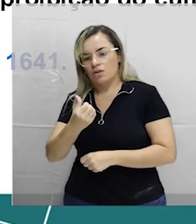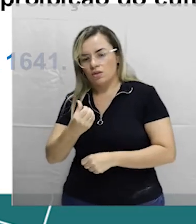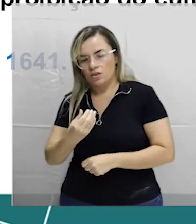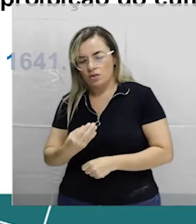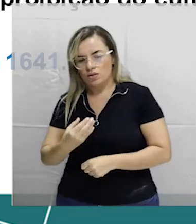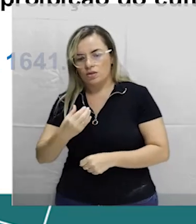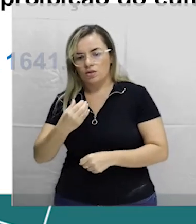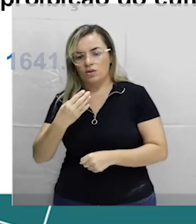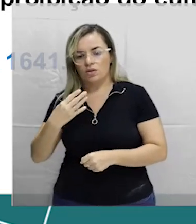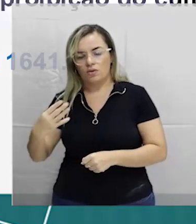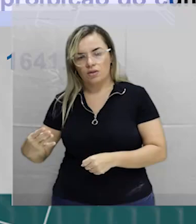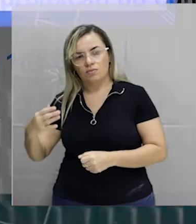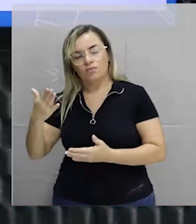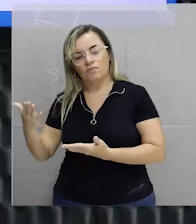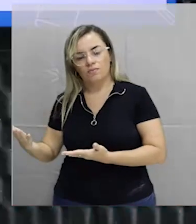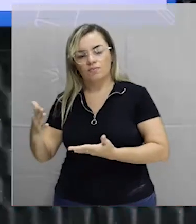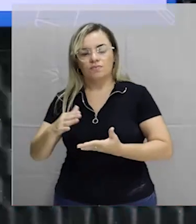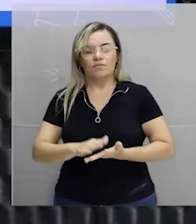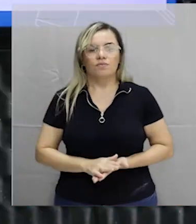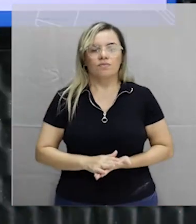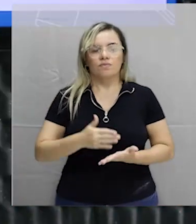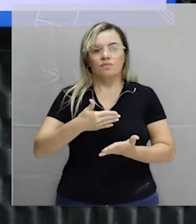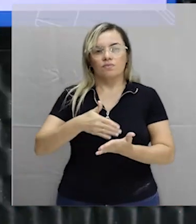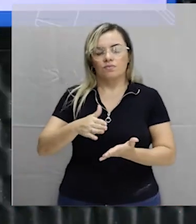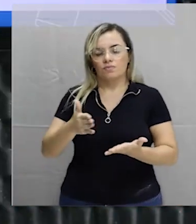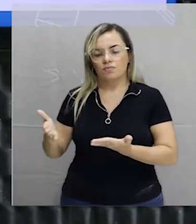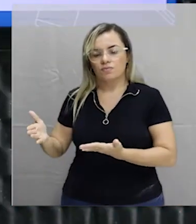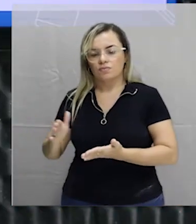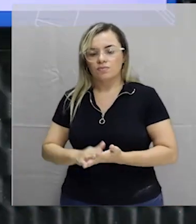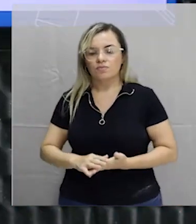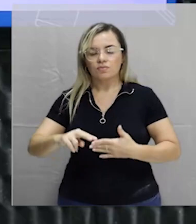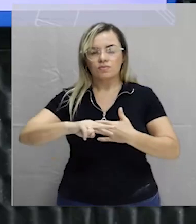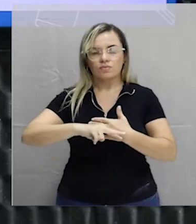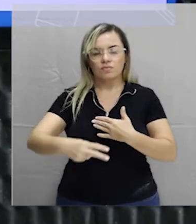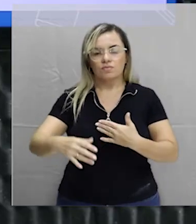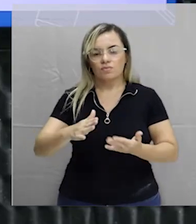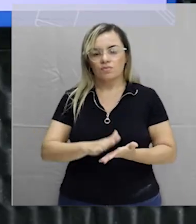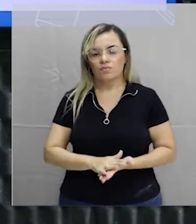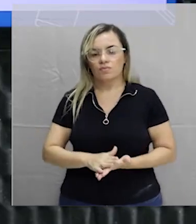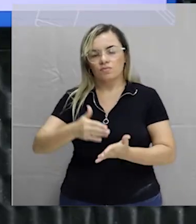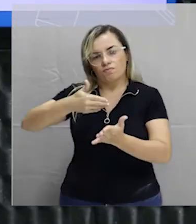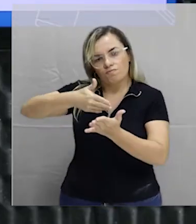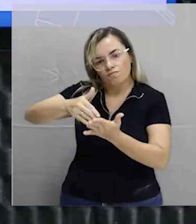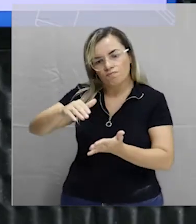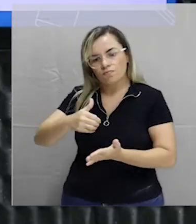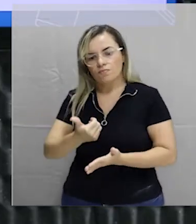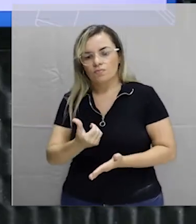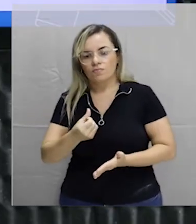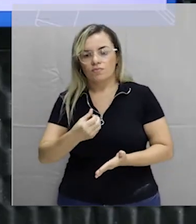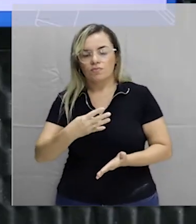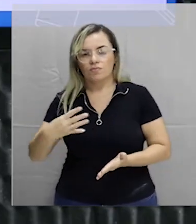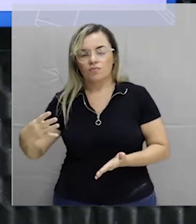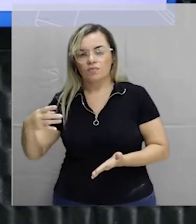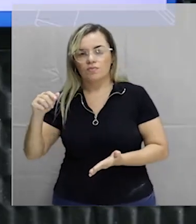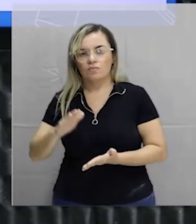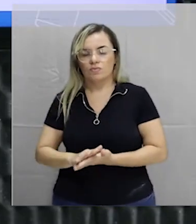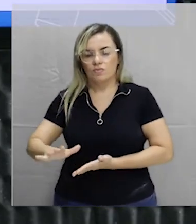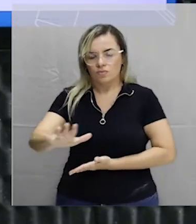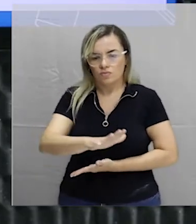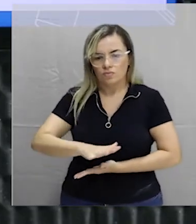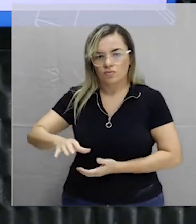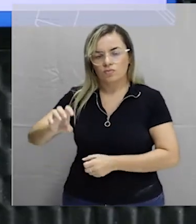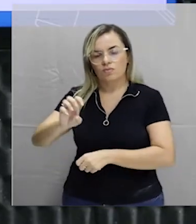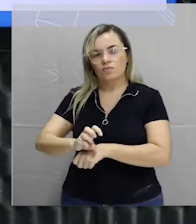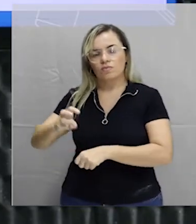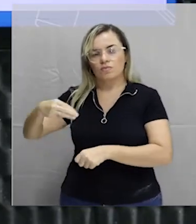são expulsos em 1644. A expulsão se dá em 1644 do território maranhense.